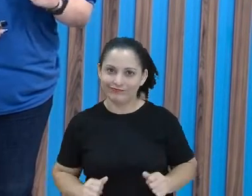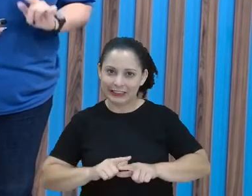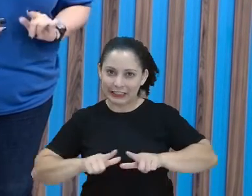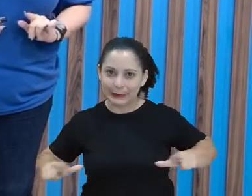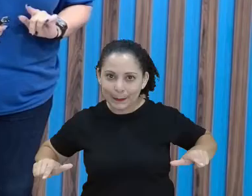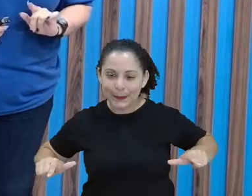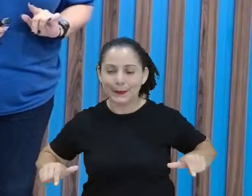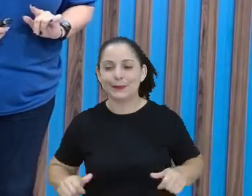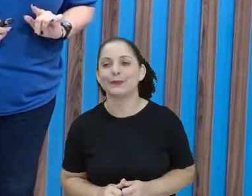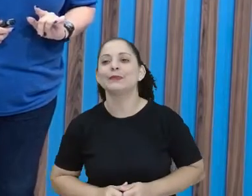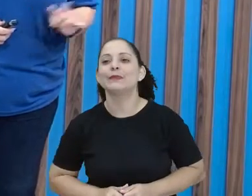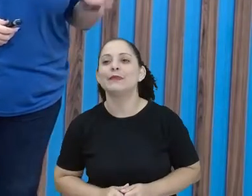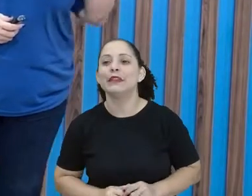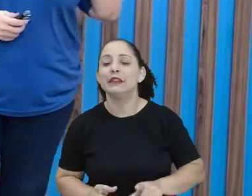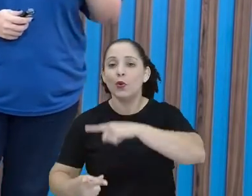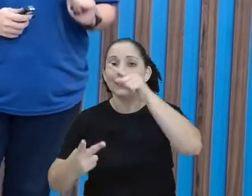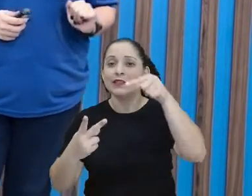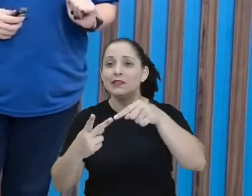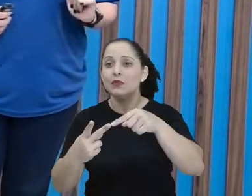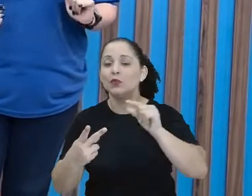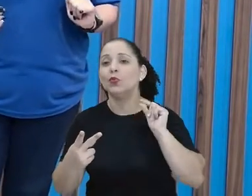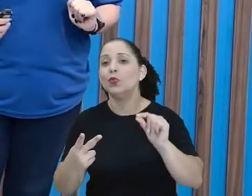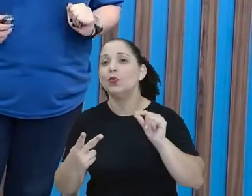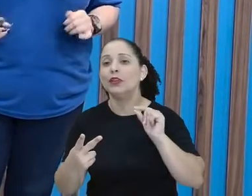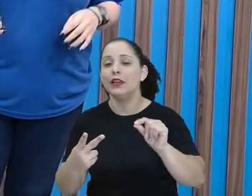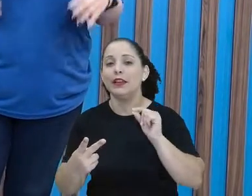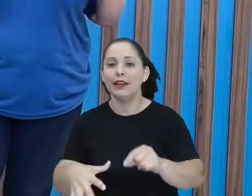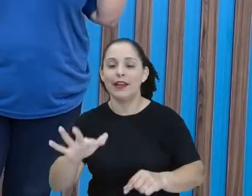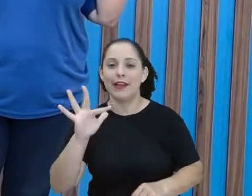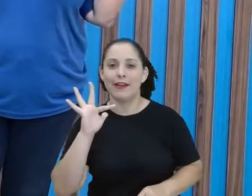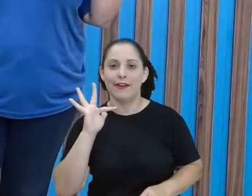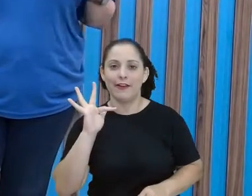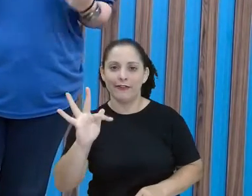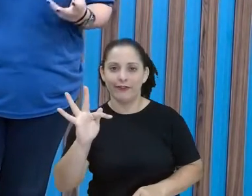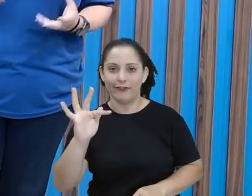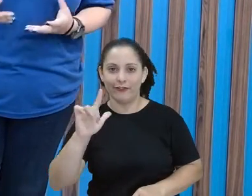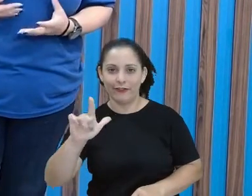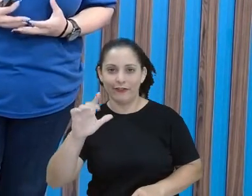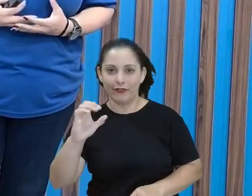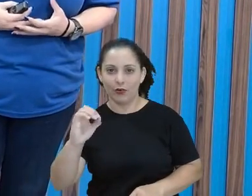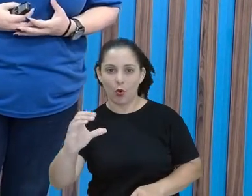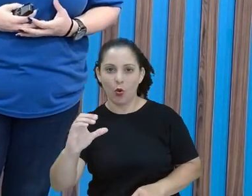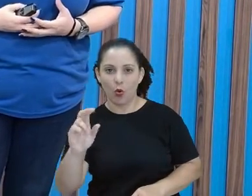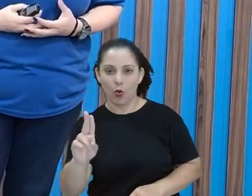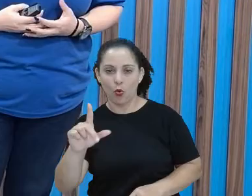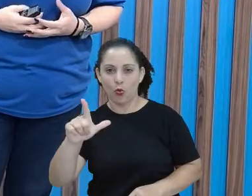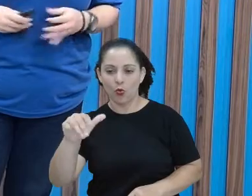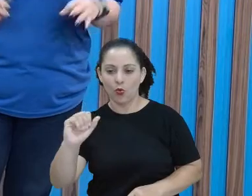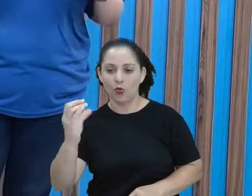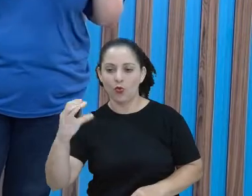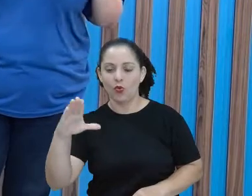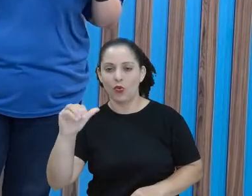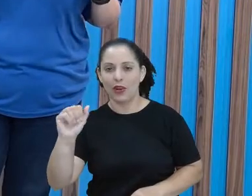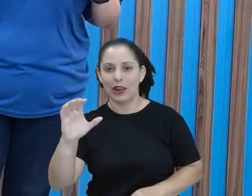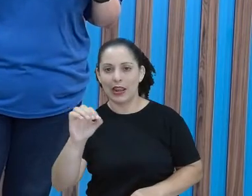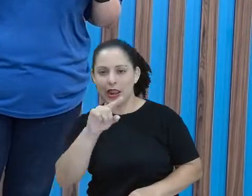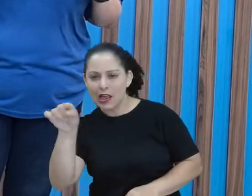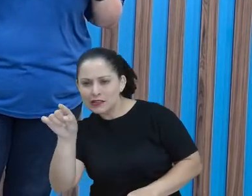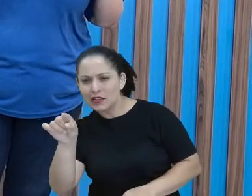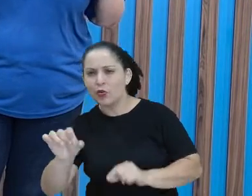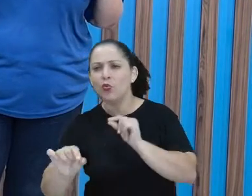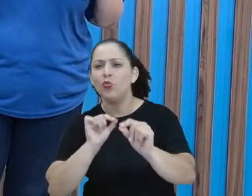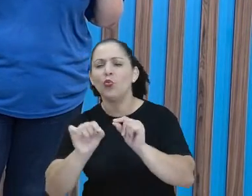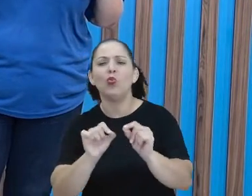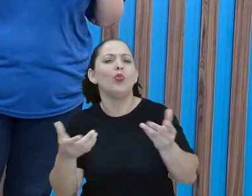dessa captação e bombeamento, para onde é que a gente vai, prof? A gente vai para a parte de floculação. Então, na floculação,